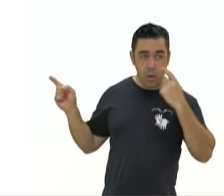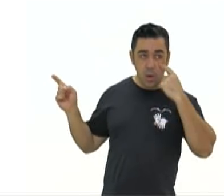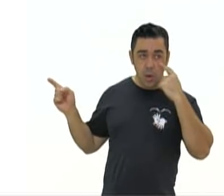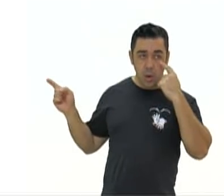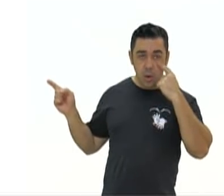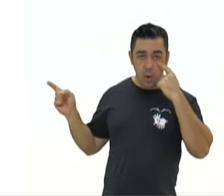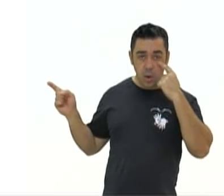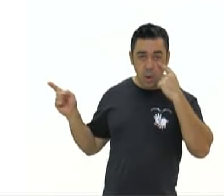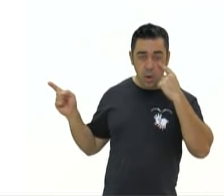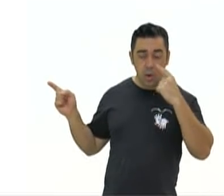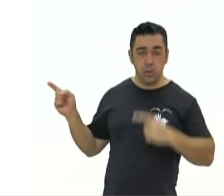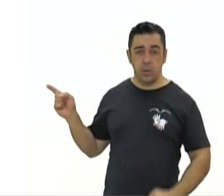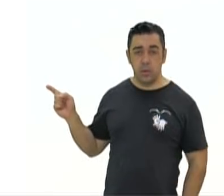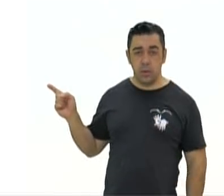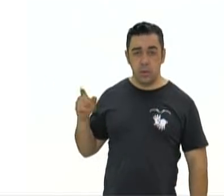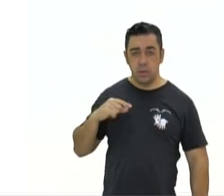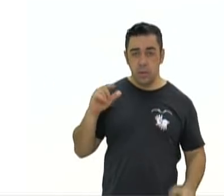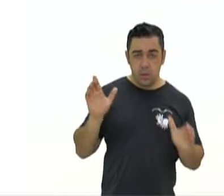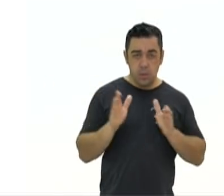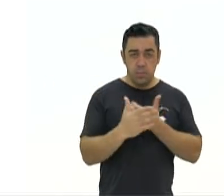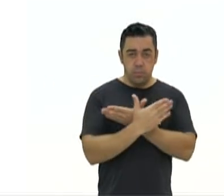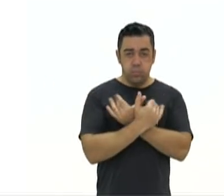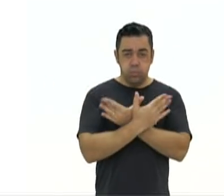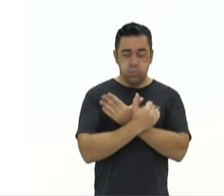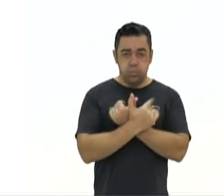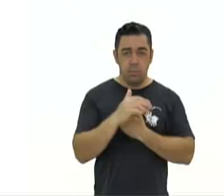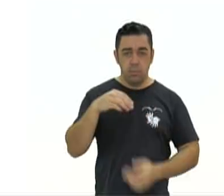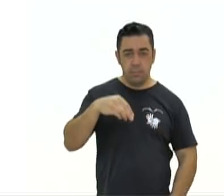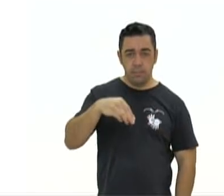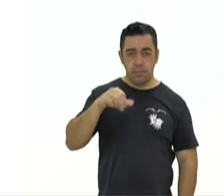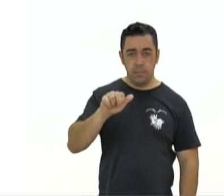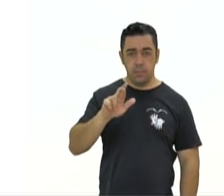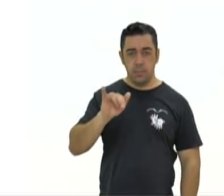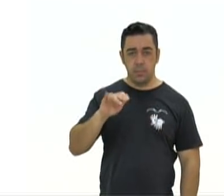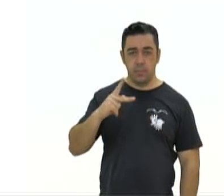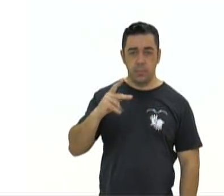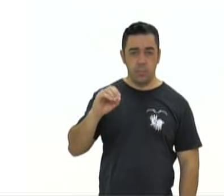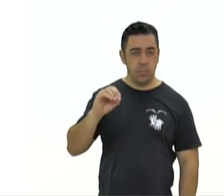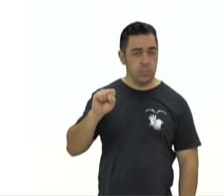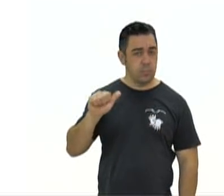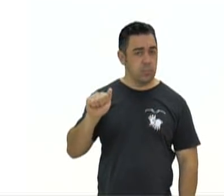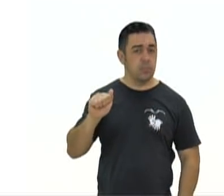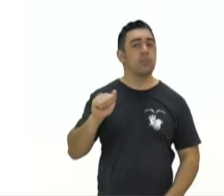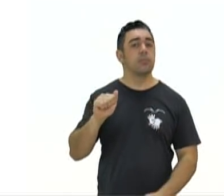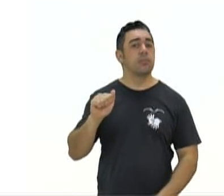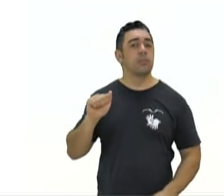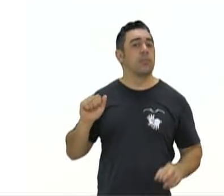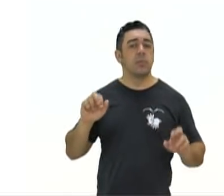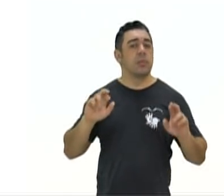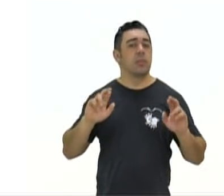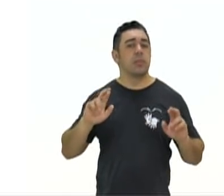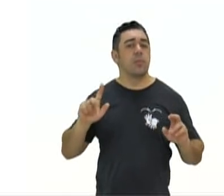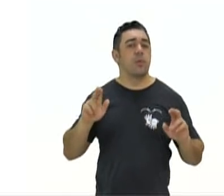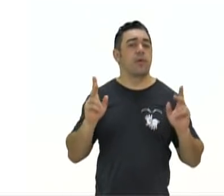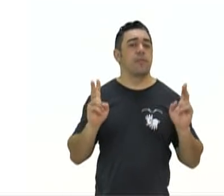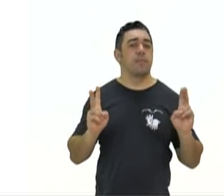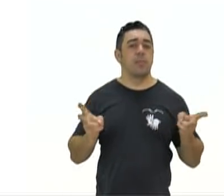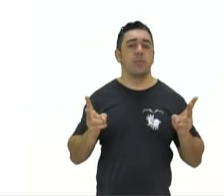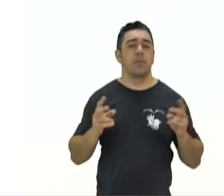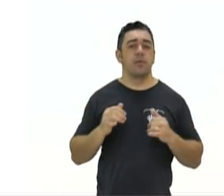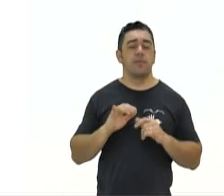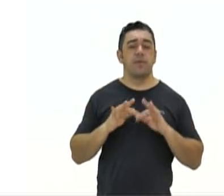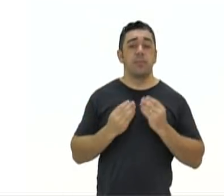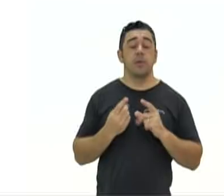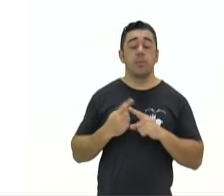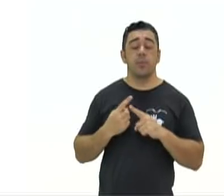Tem uma probóscide comprida, que parece um bico, enfim. Mas não é. né? Então, por que eles são parecidos? Eles ficaram